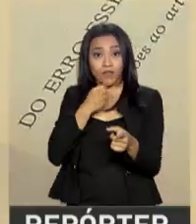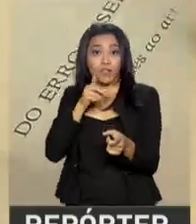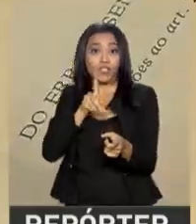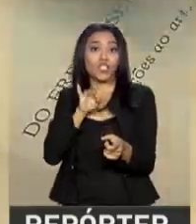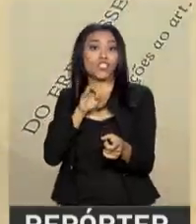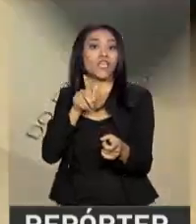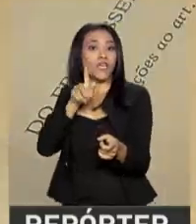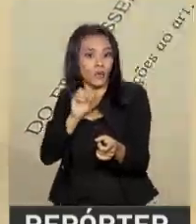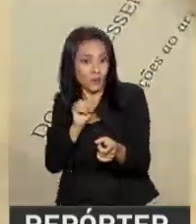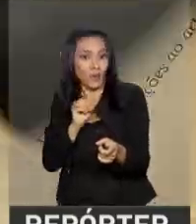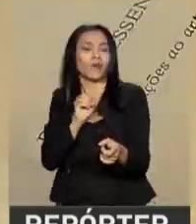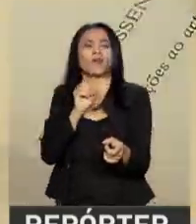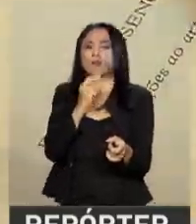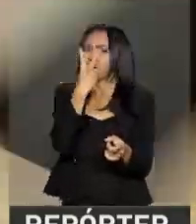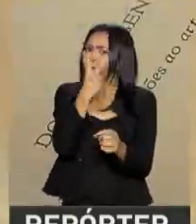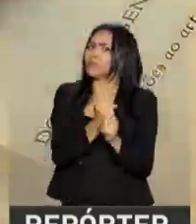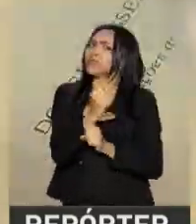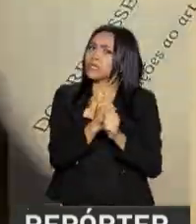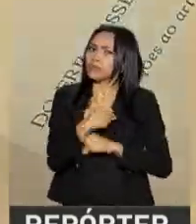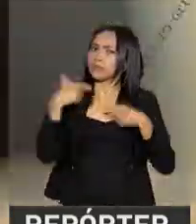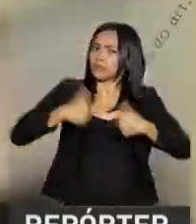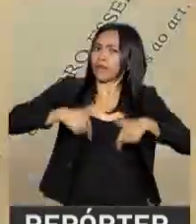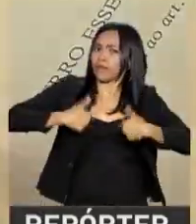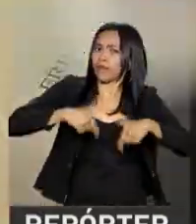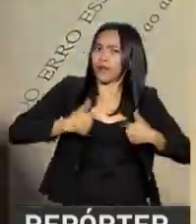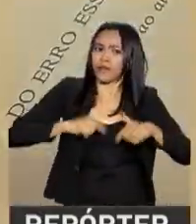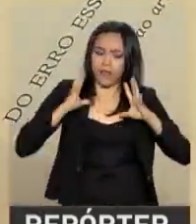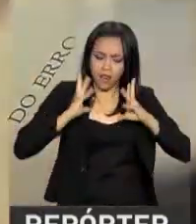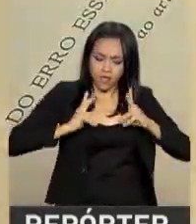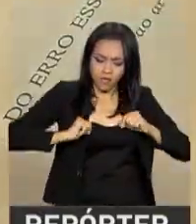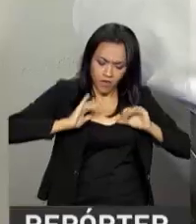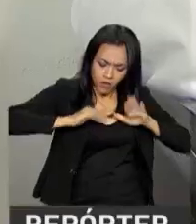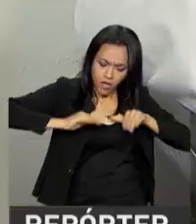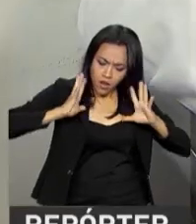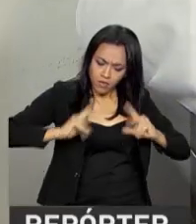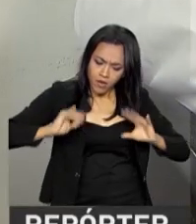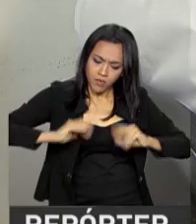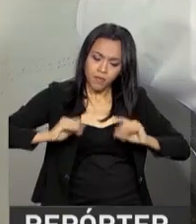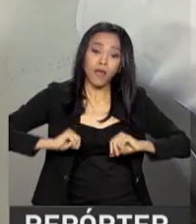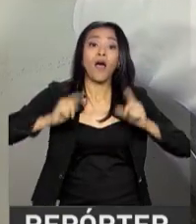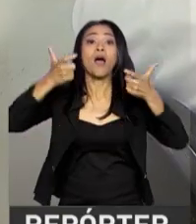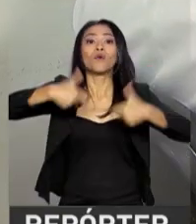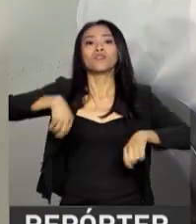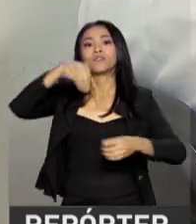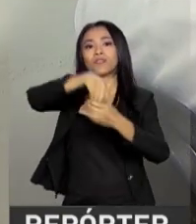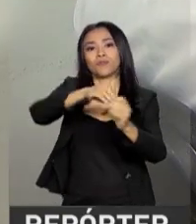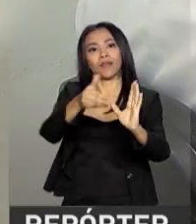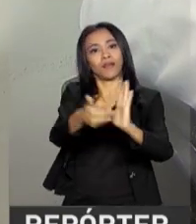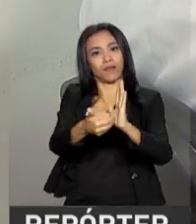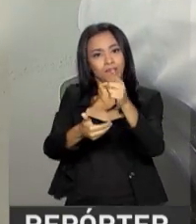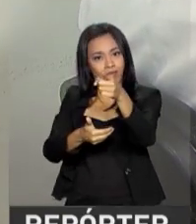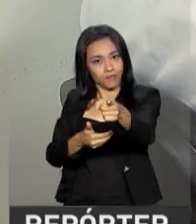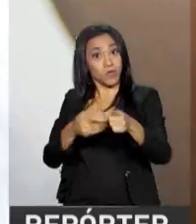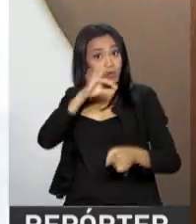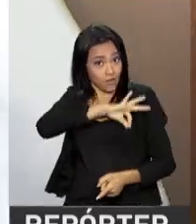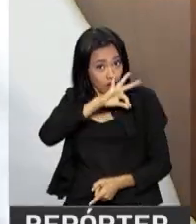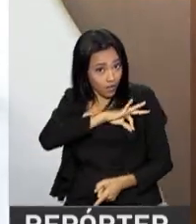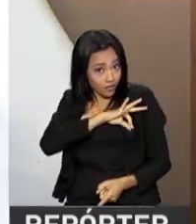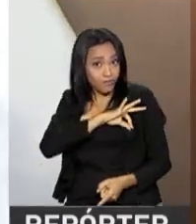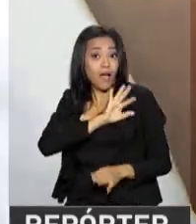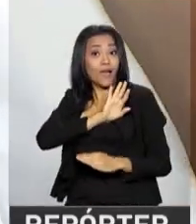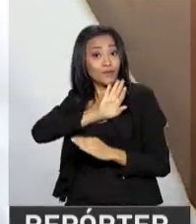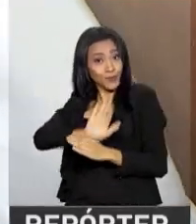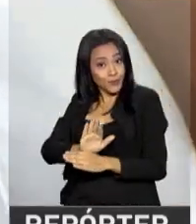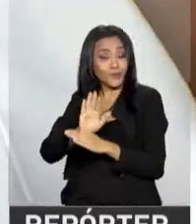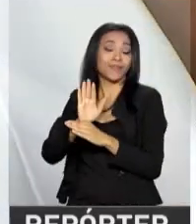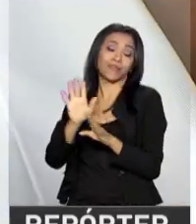há quase dois anos ele trabalha no laboratório de higienização de livros da câmara dos deputados com o salário ajuda